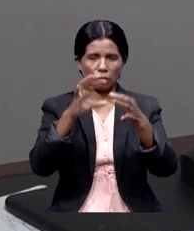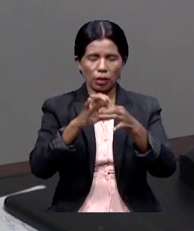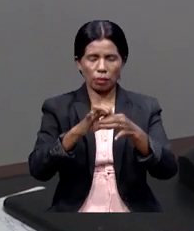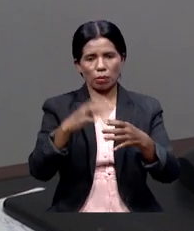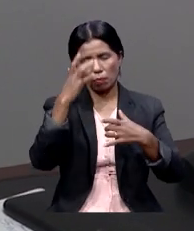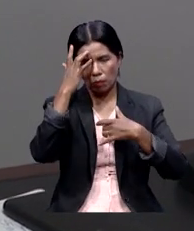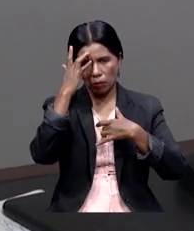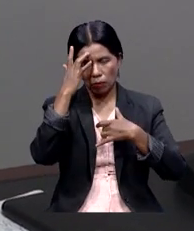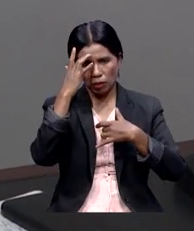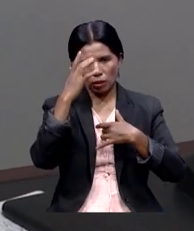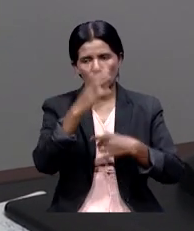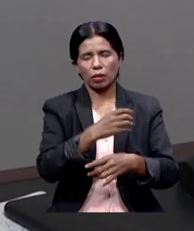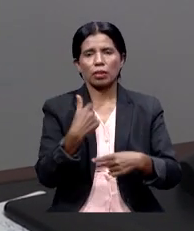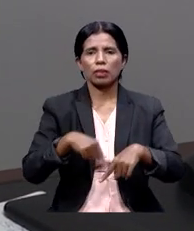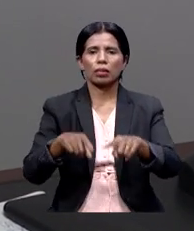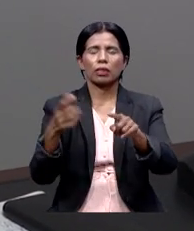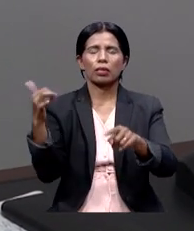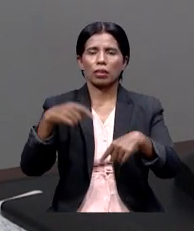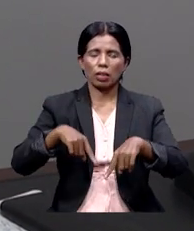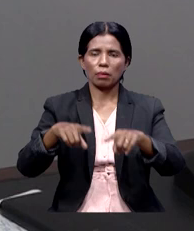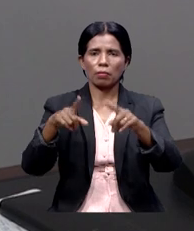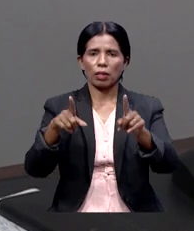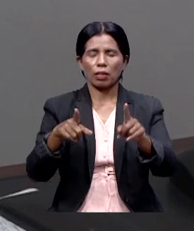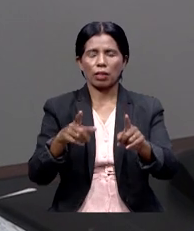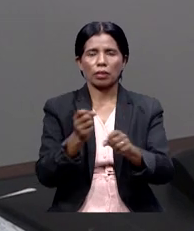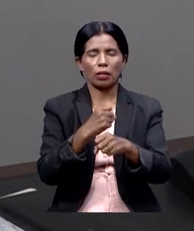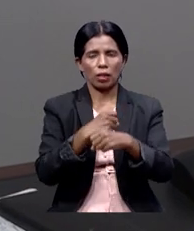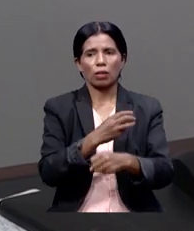ka nasera sira tumba ba halo